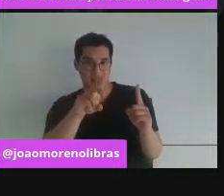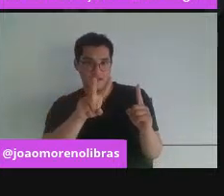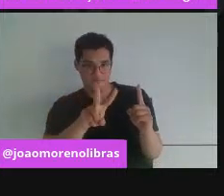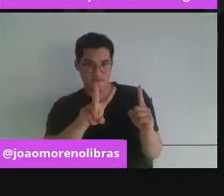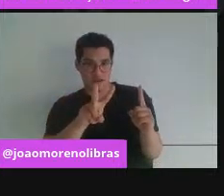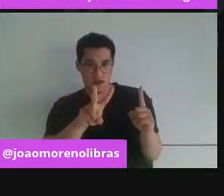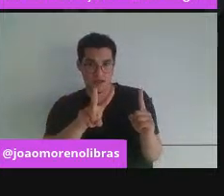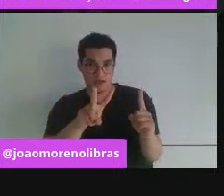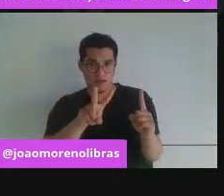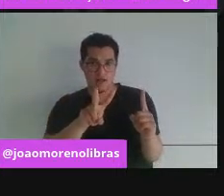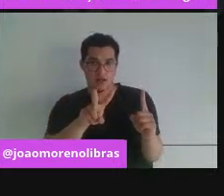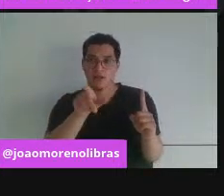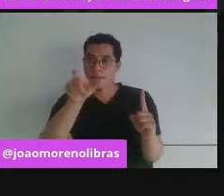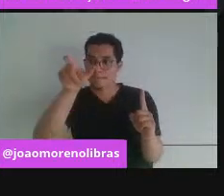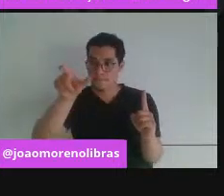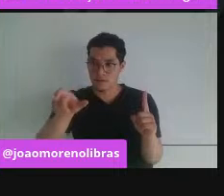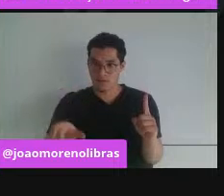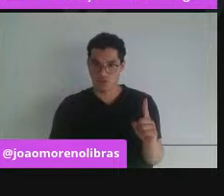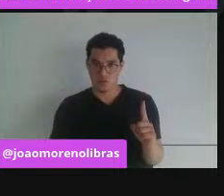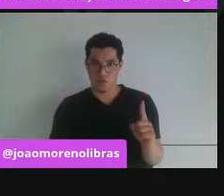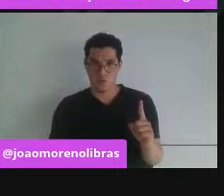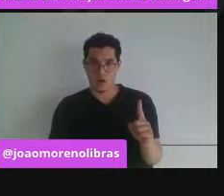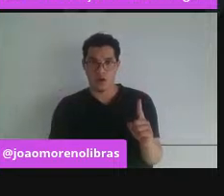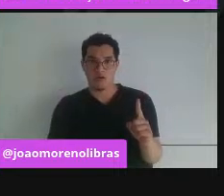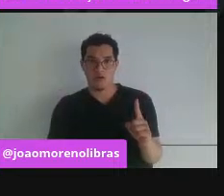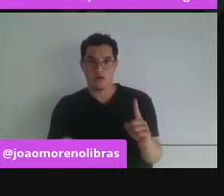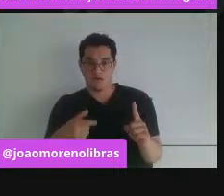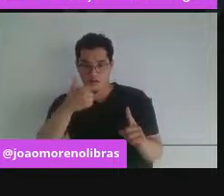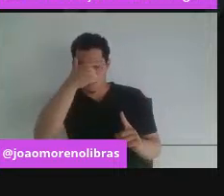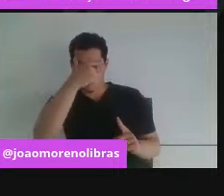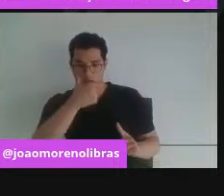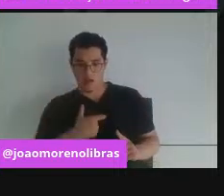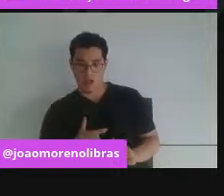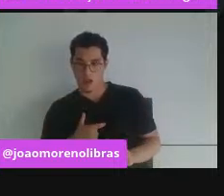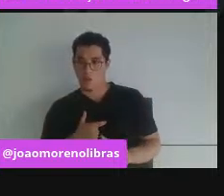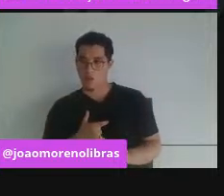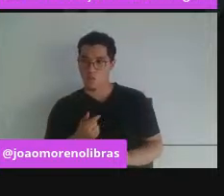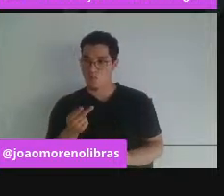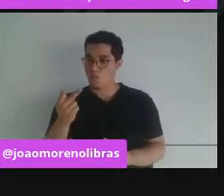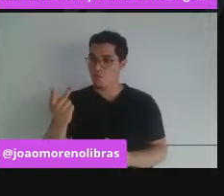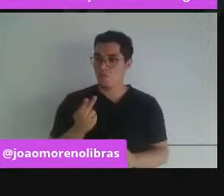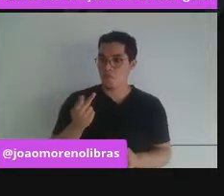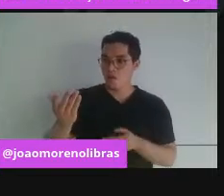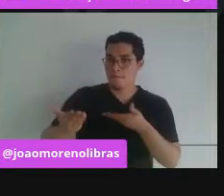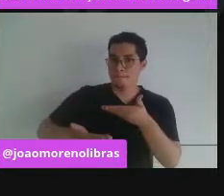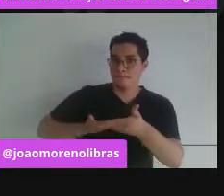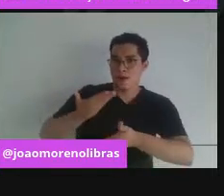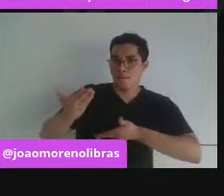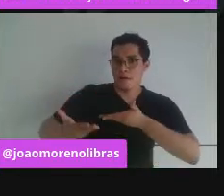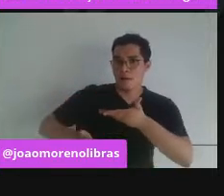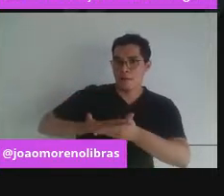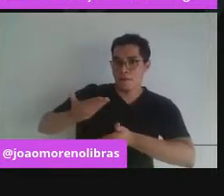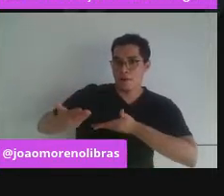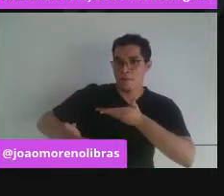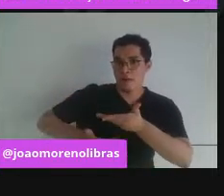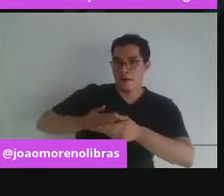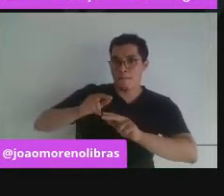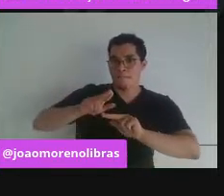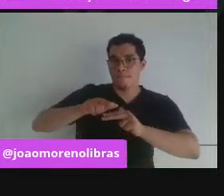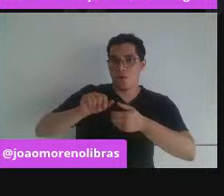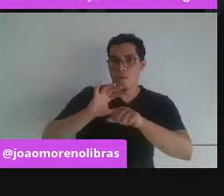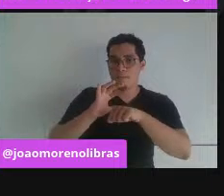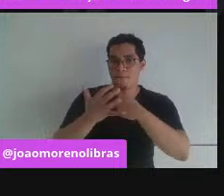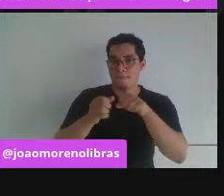primeiro, de um grupo de pesquisadores em relação à pandemia? Vocês vão já entender por que isso. Como se configura